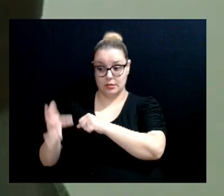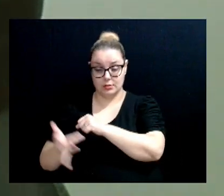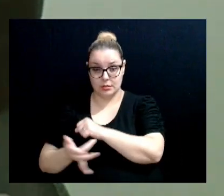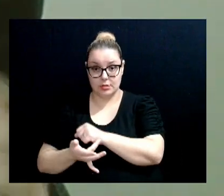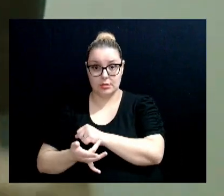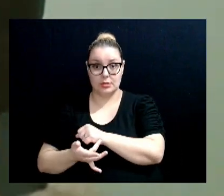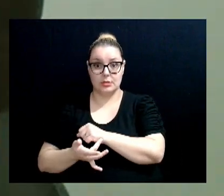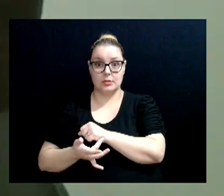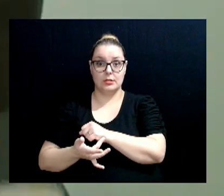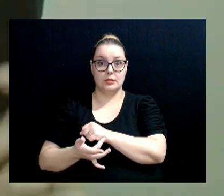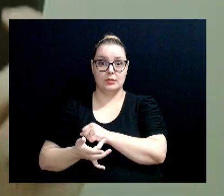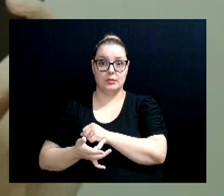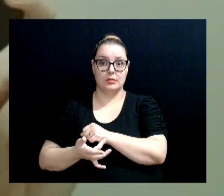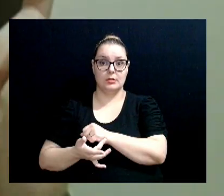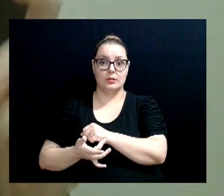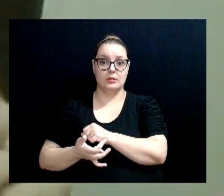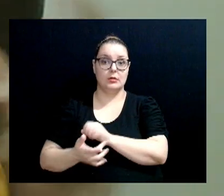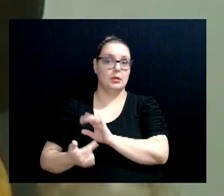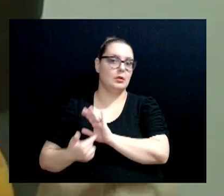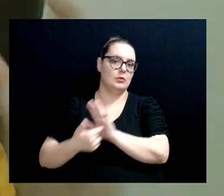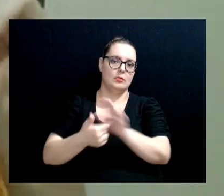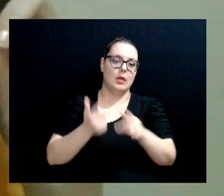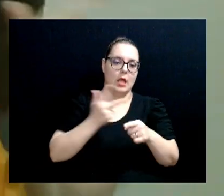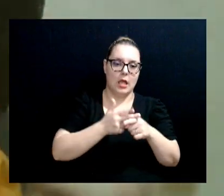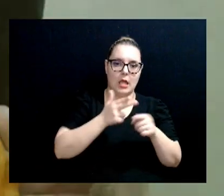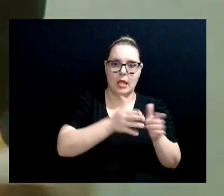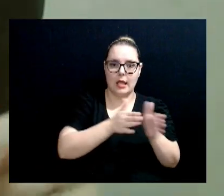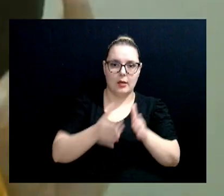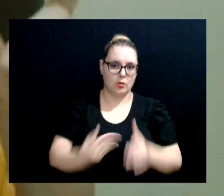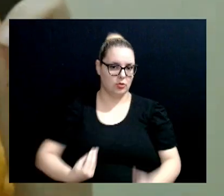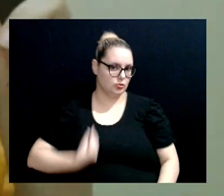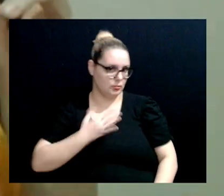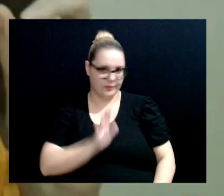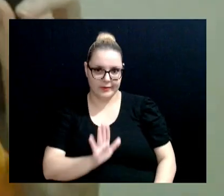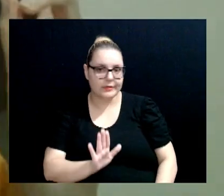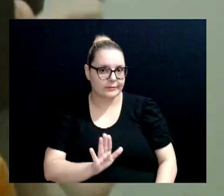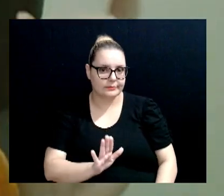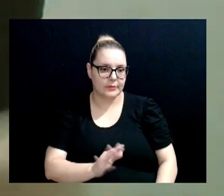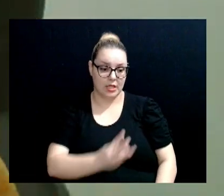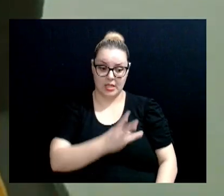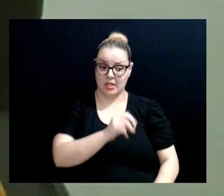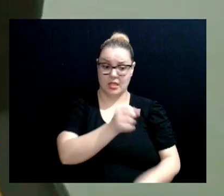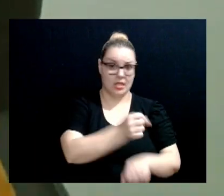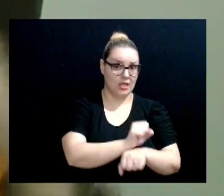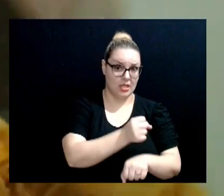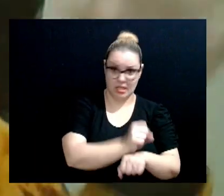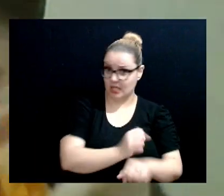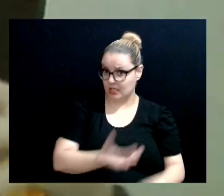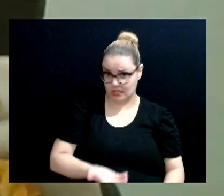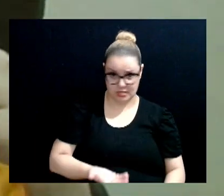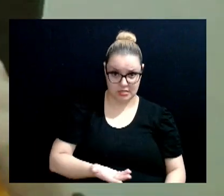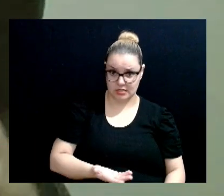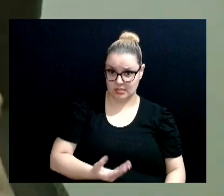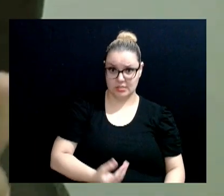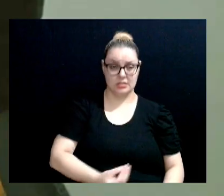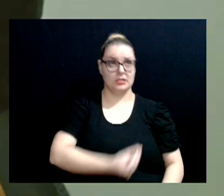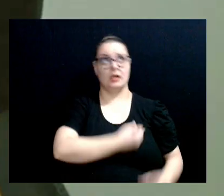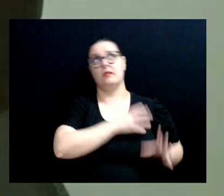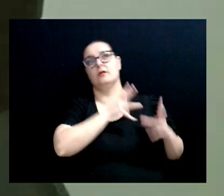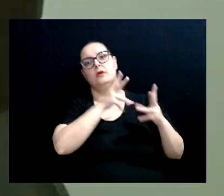vão mostrar recortes, geralmente de 30 segundos, da vida da blogueira,